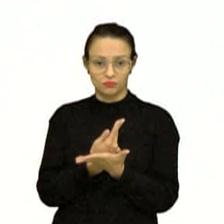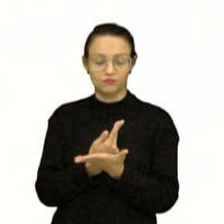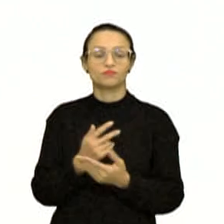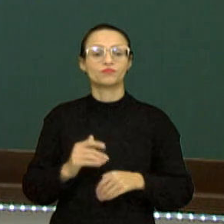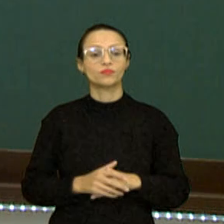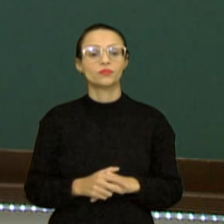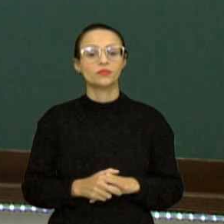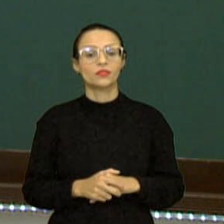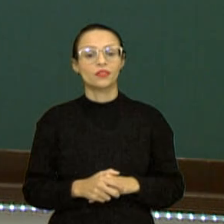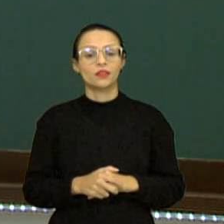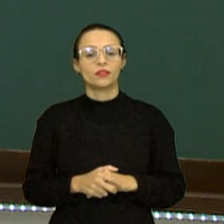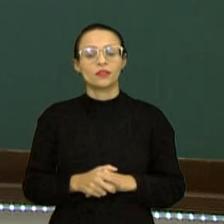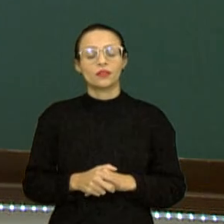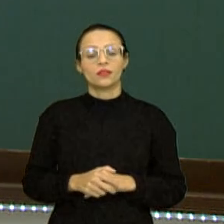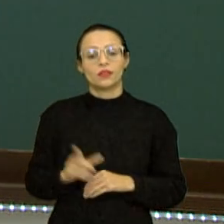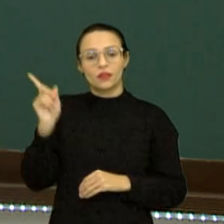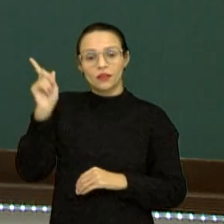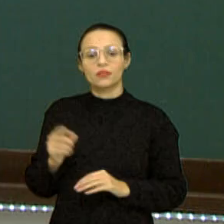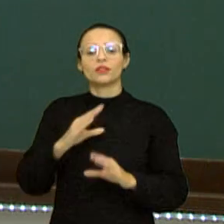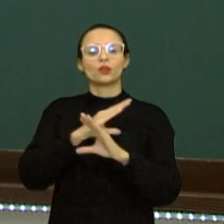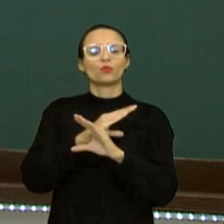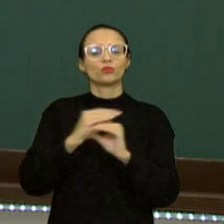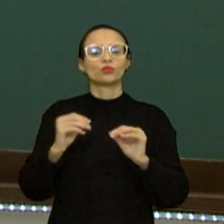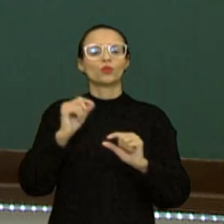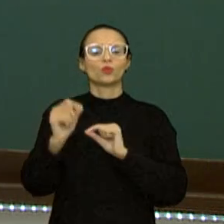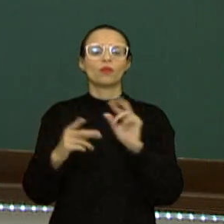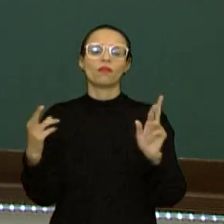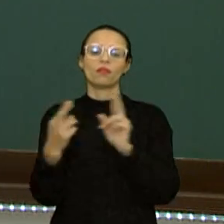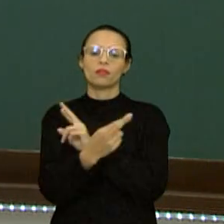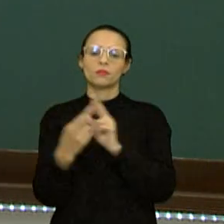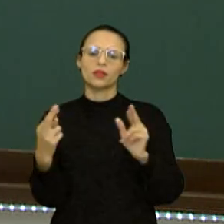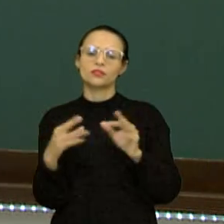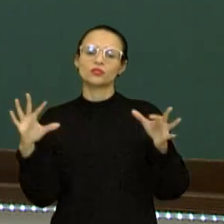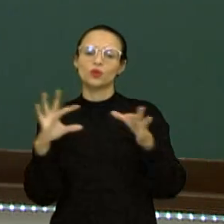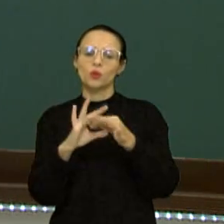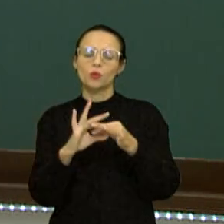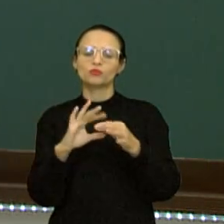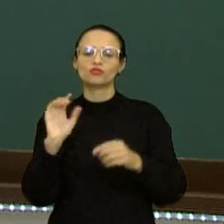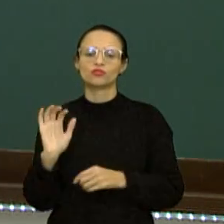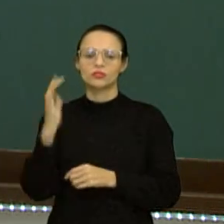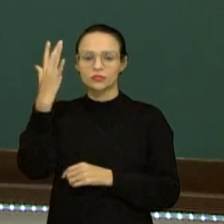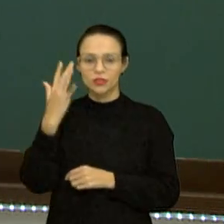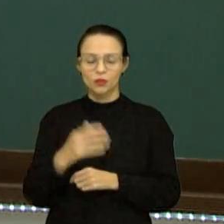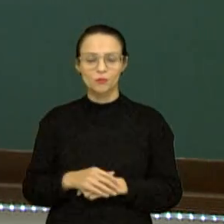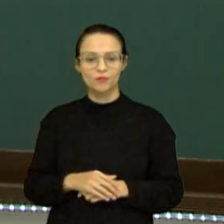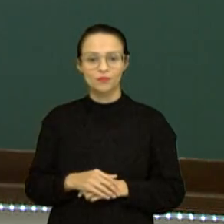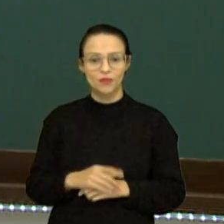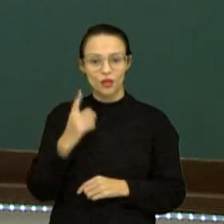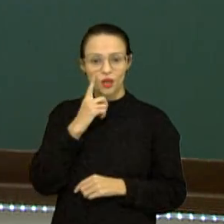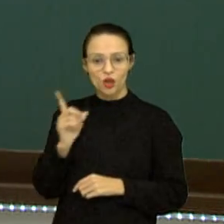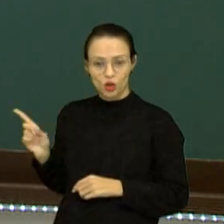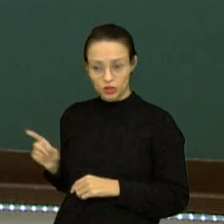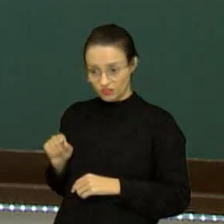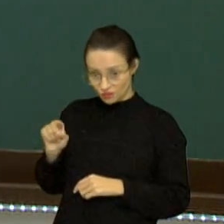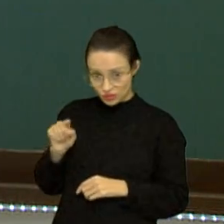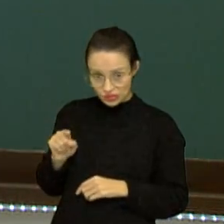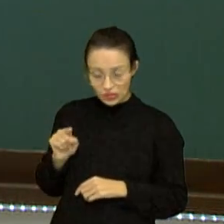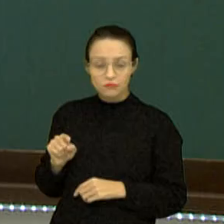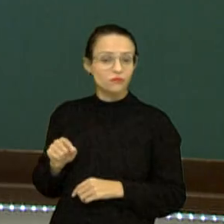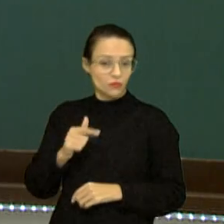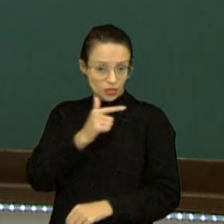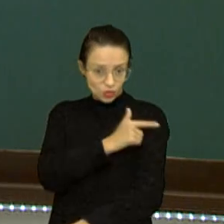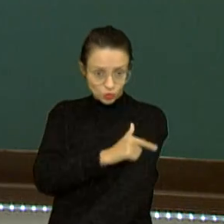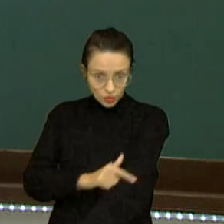que. Essas conjunções estabelecem uma condição. Um exemplo é, a menos que sejas educado, não te